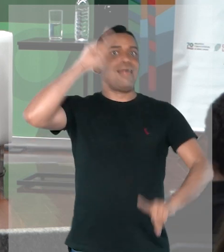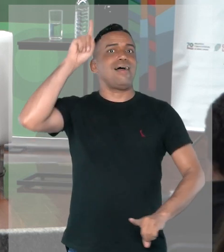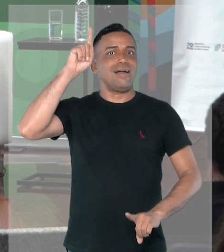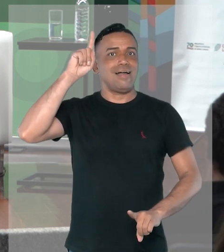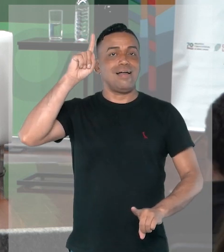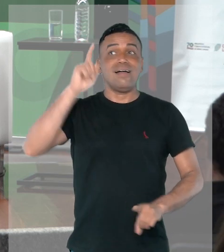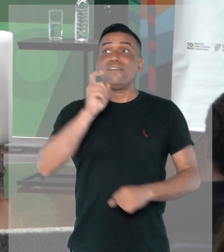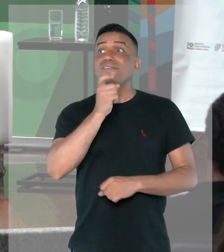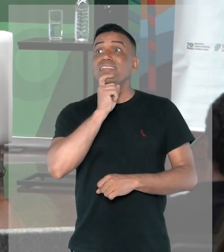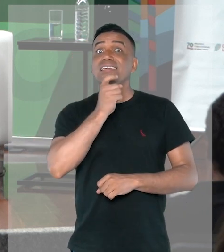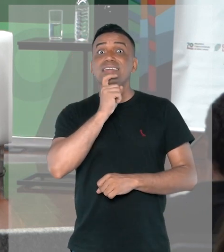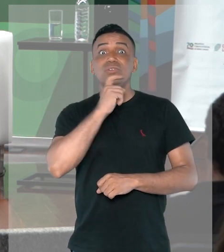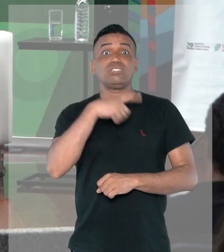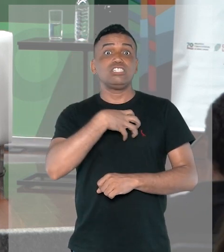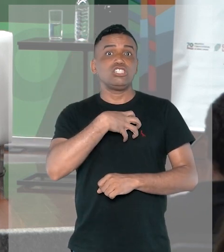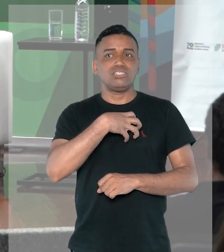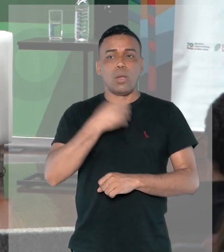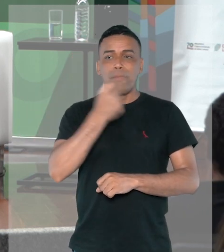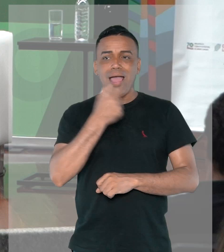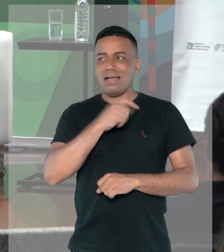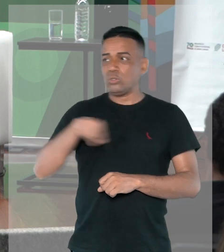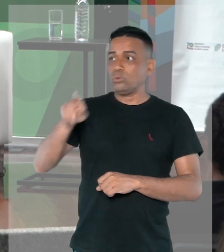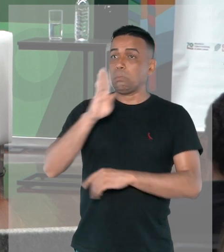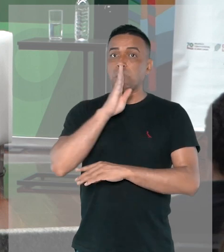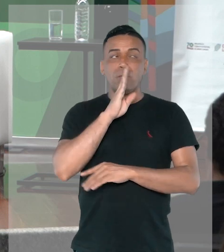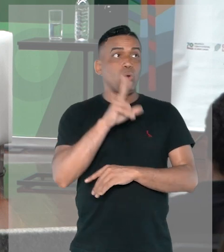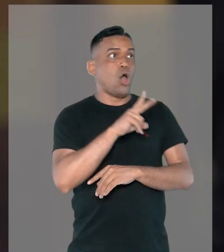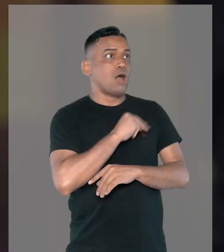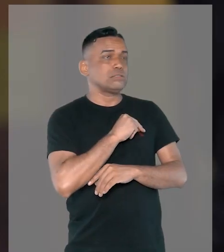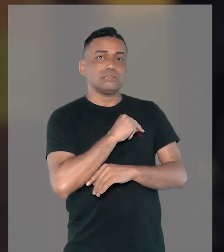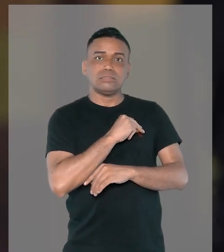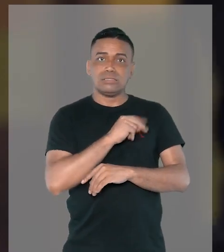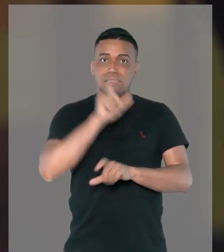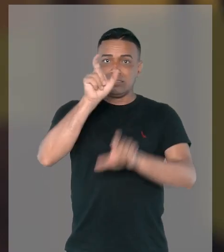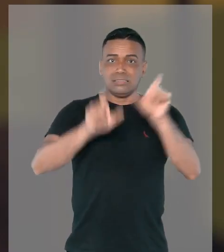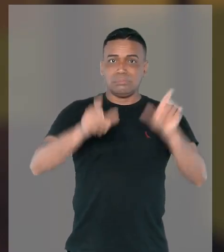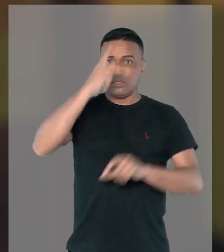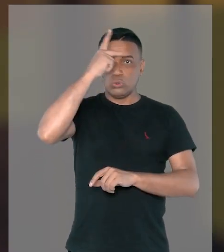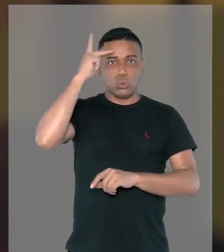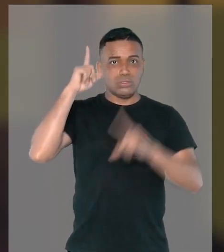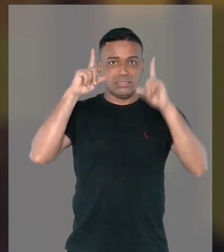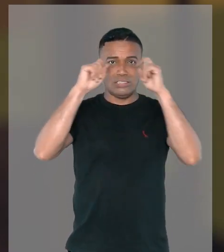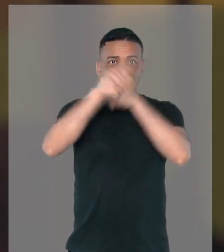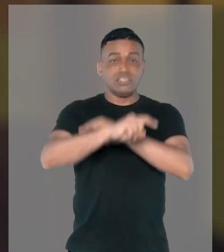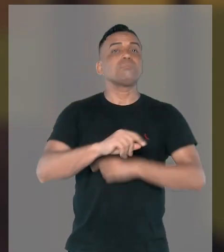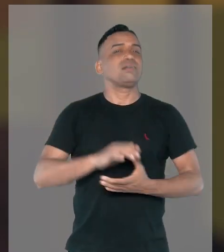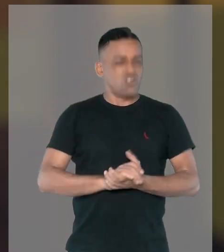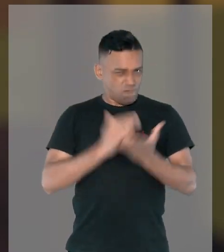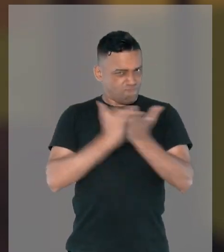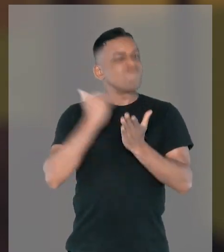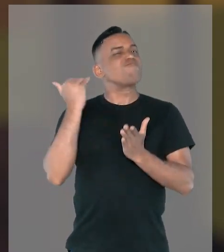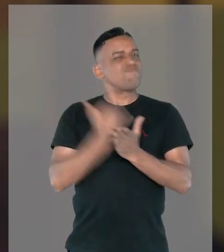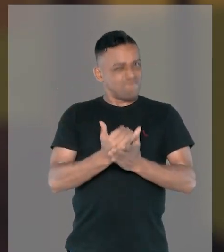mais frio. Eu fazia piada, ninguém ria. Eu falei, nossa, que gente difícil, né? Mas eu vou ganhar.